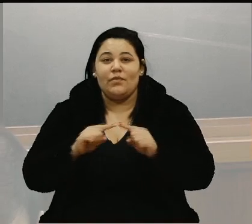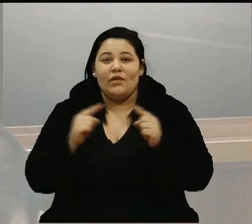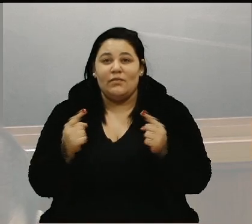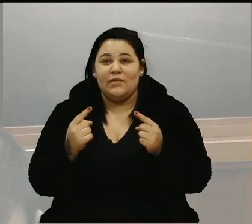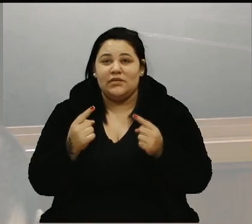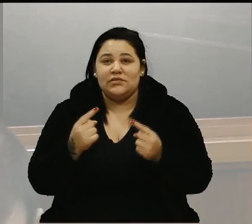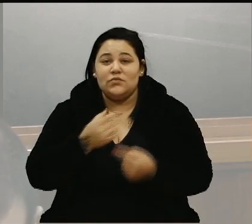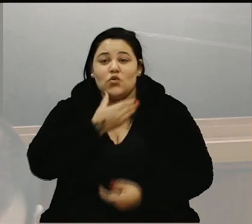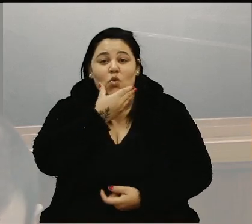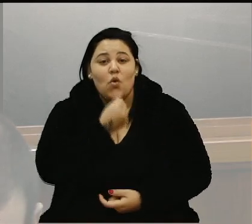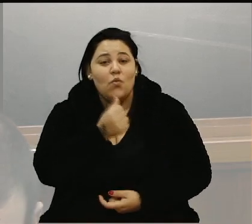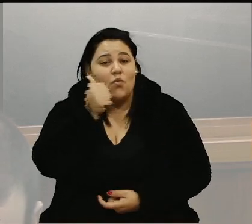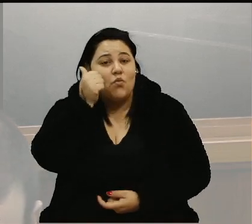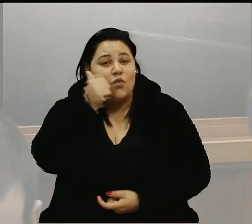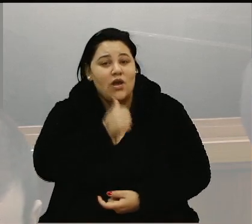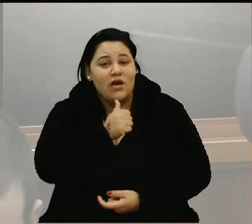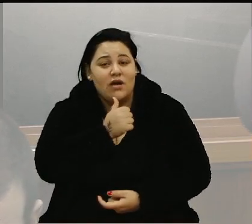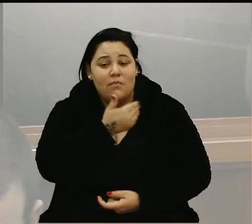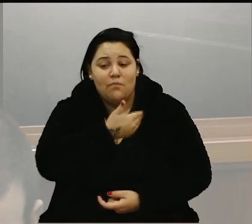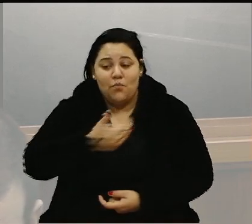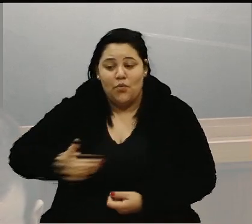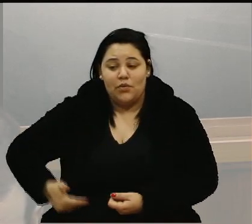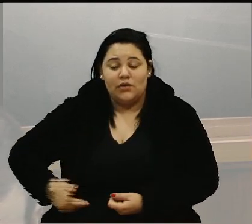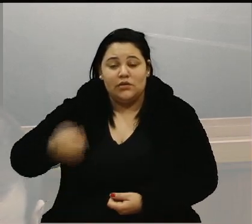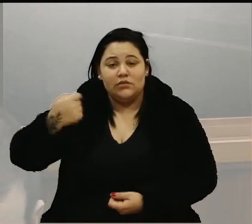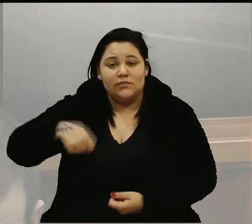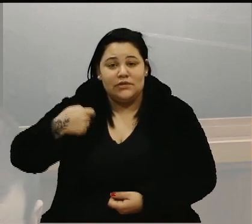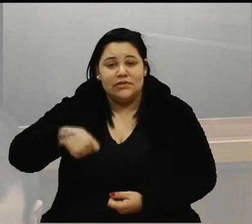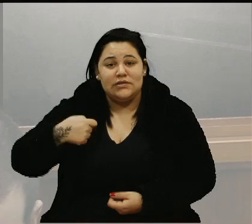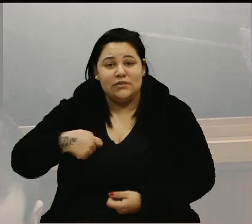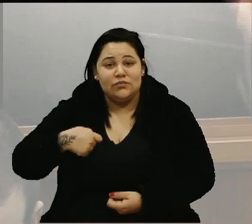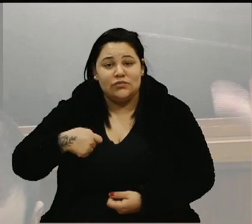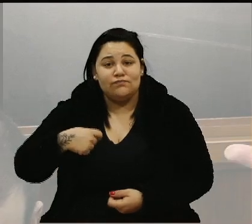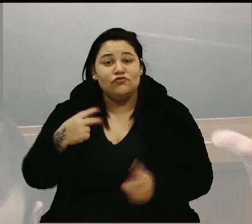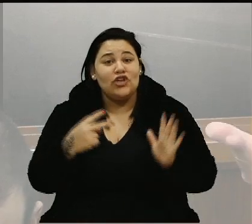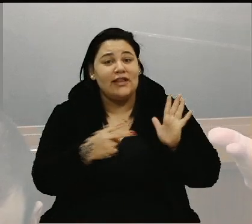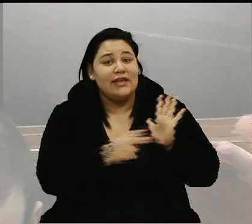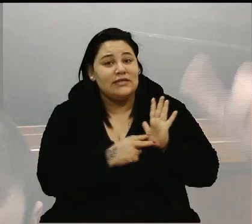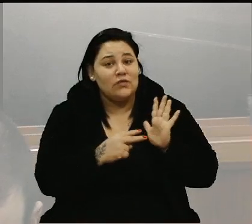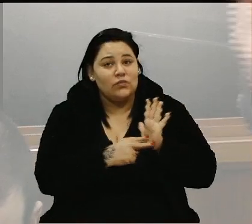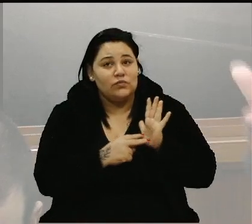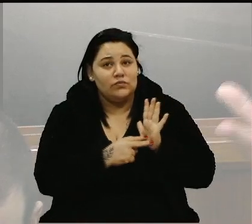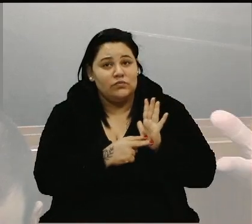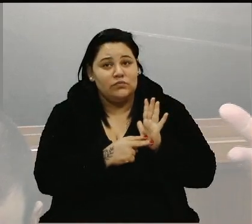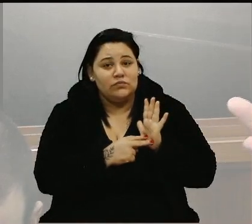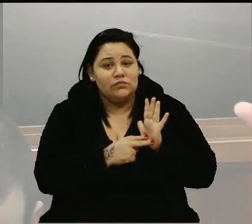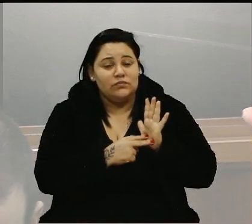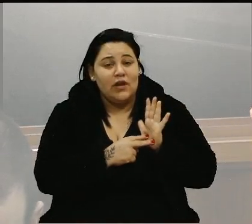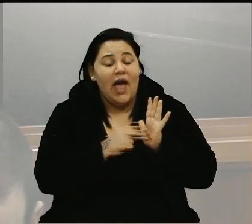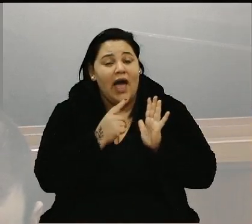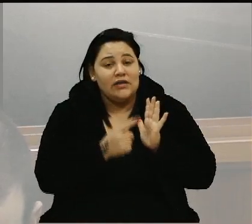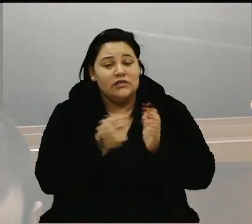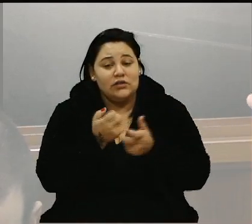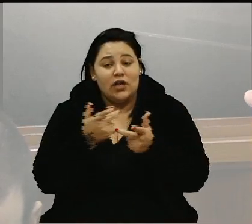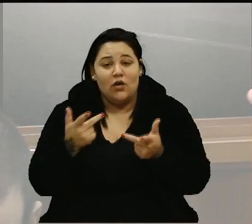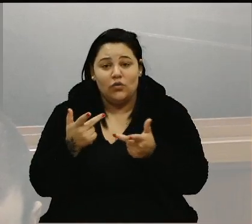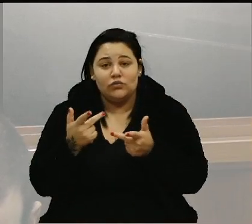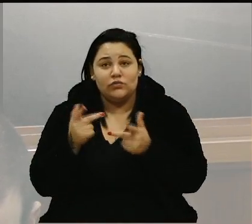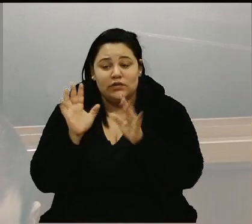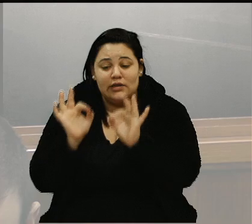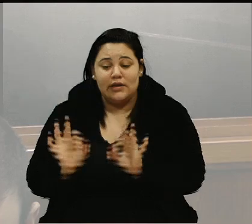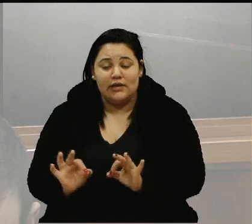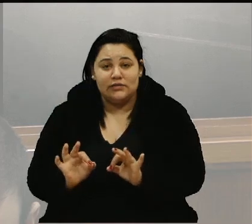mulheres públicas e precisamos estar atentos a isso e a outras questões também, que, por exemplo, a questão da linguagem,